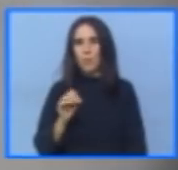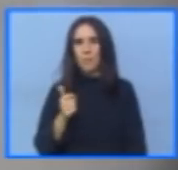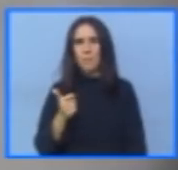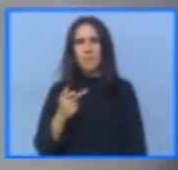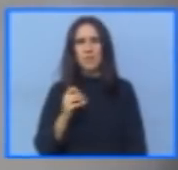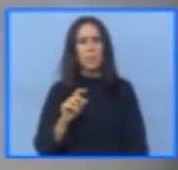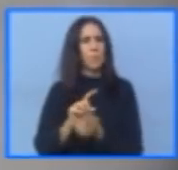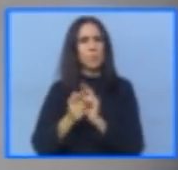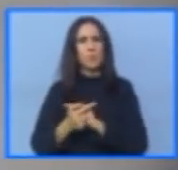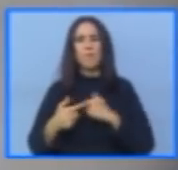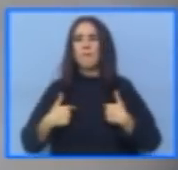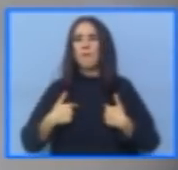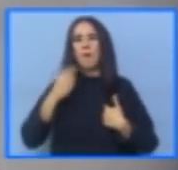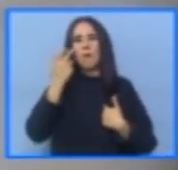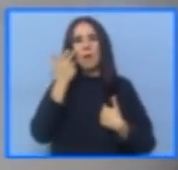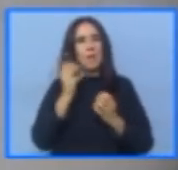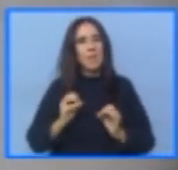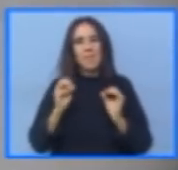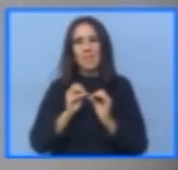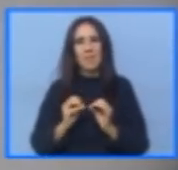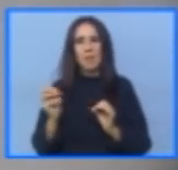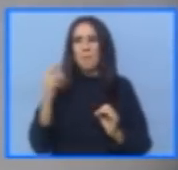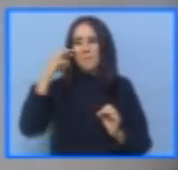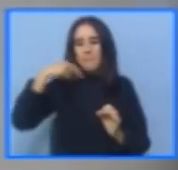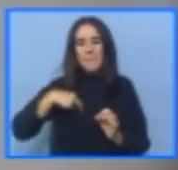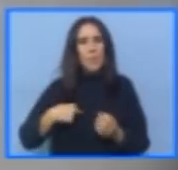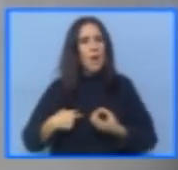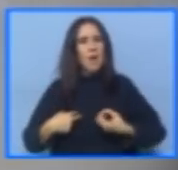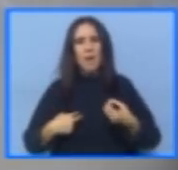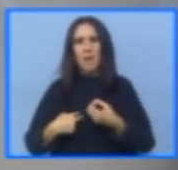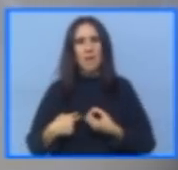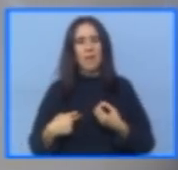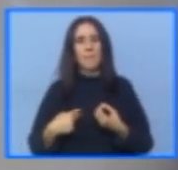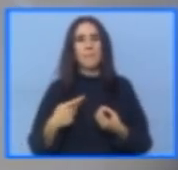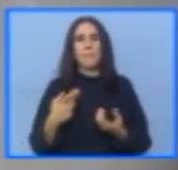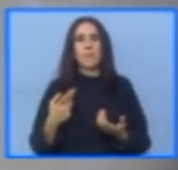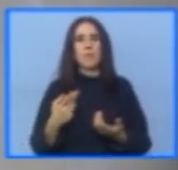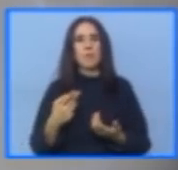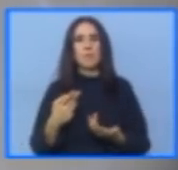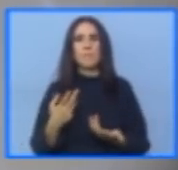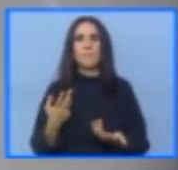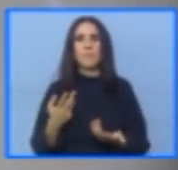nada narcisista. Não está centrado sobre si. Não é uma espécie de